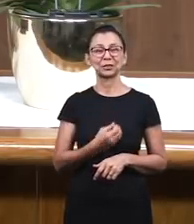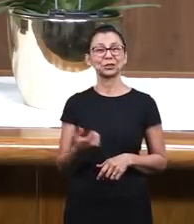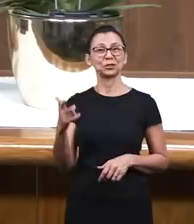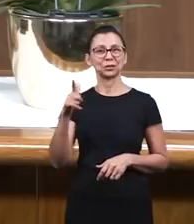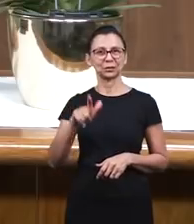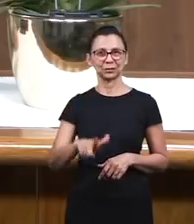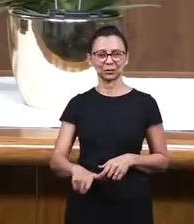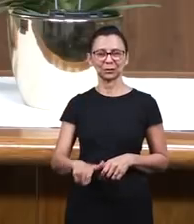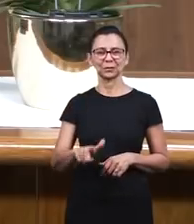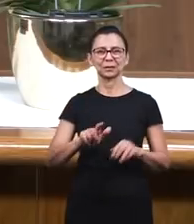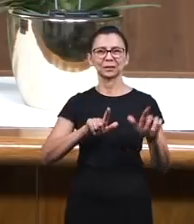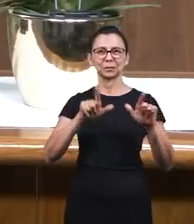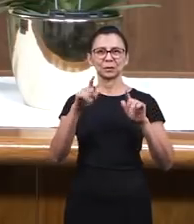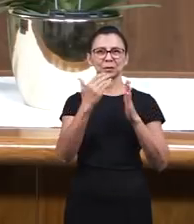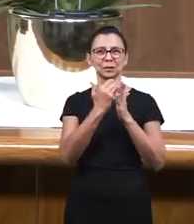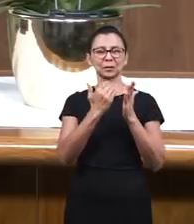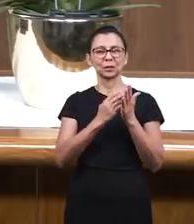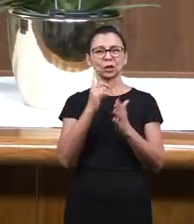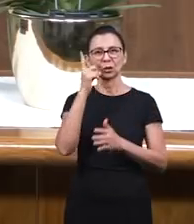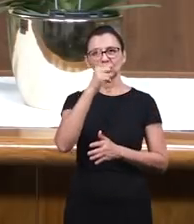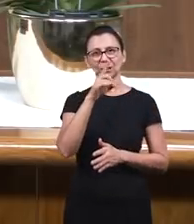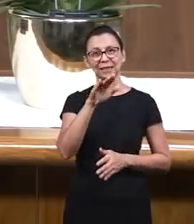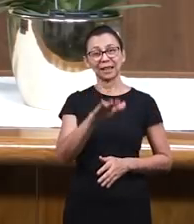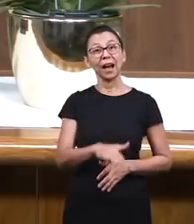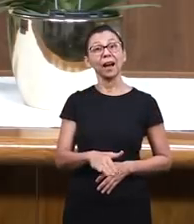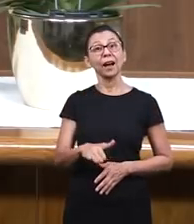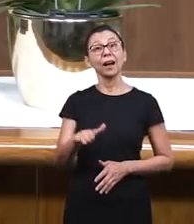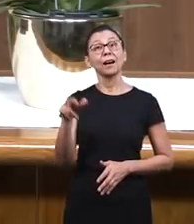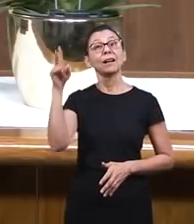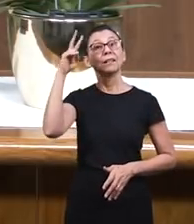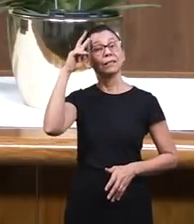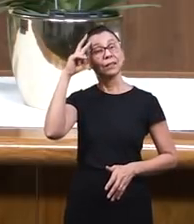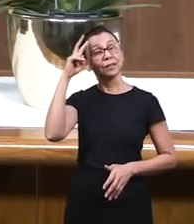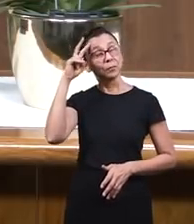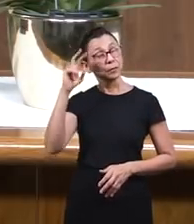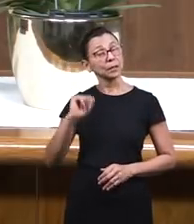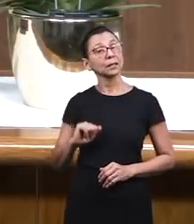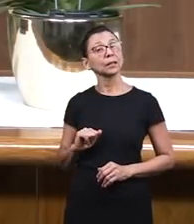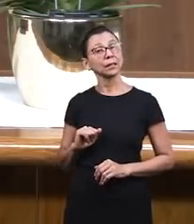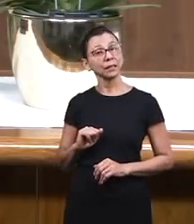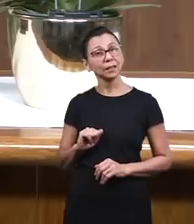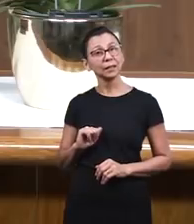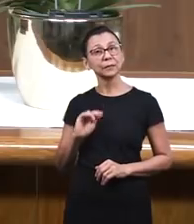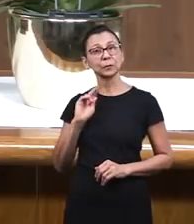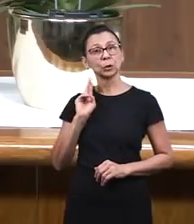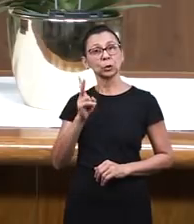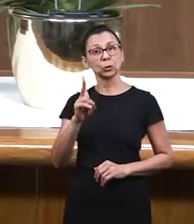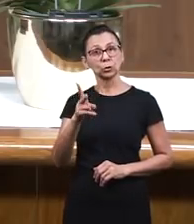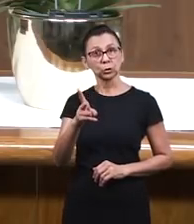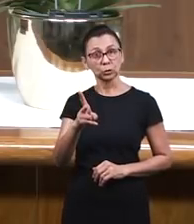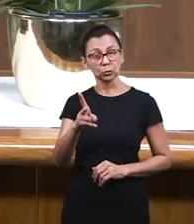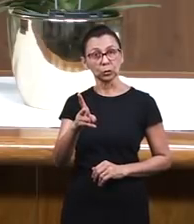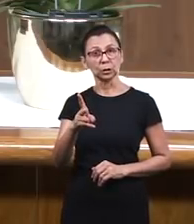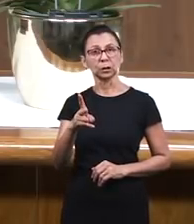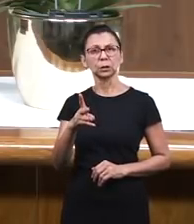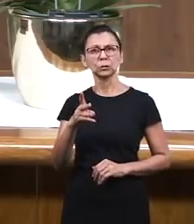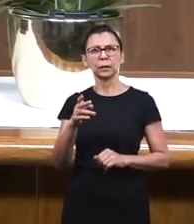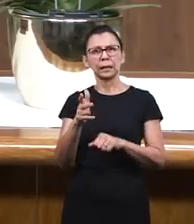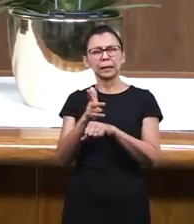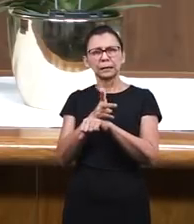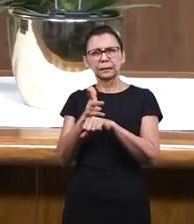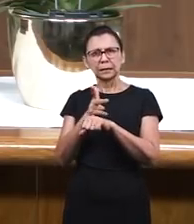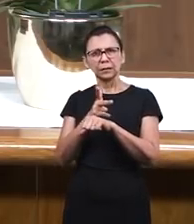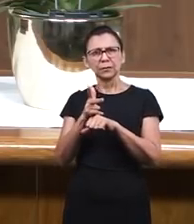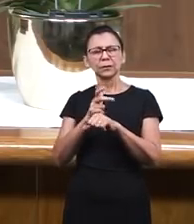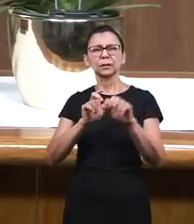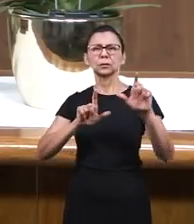dessa programação do domingo à tarde. Eu quero lembrar que nós continuamos fazendo essa programação gravada por conta da